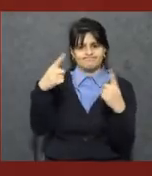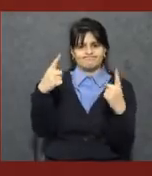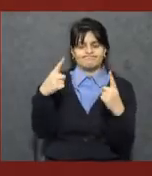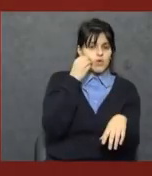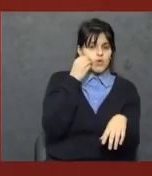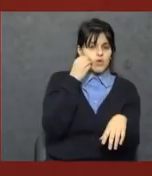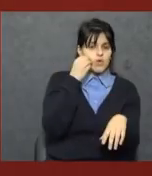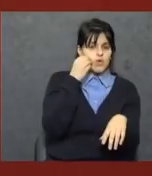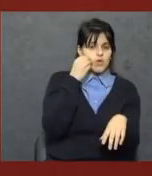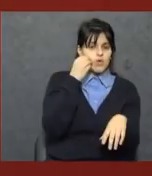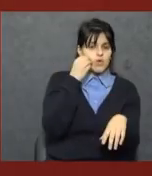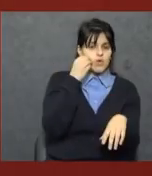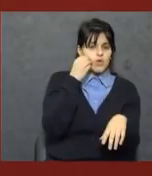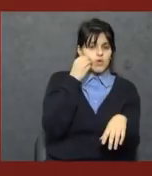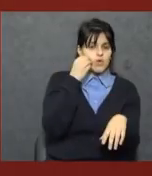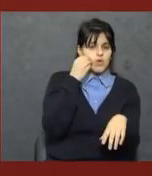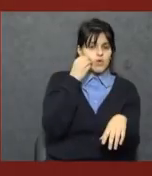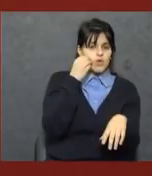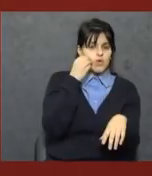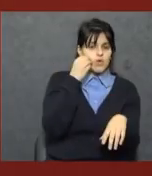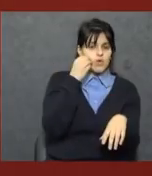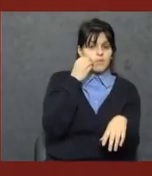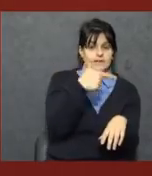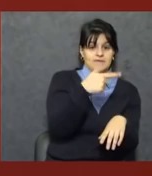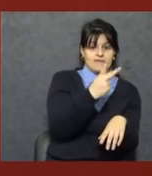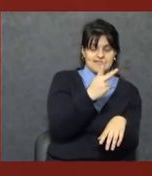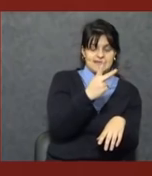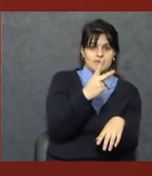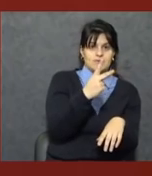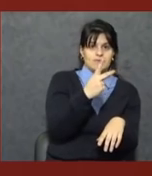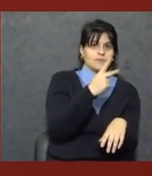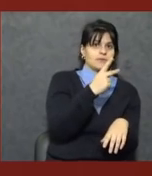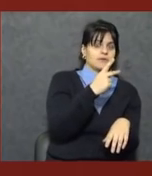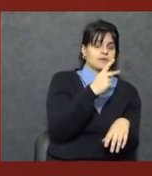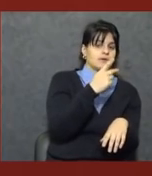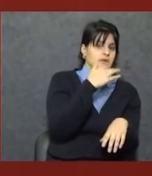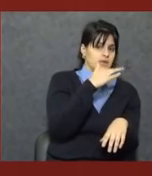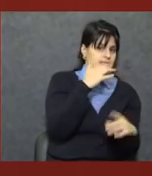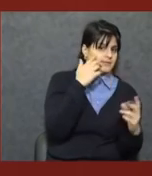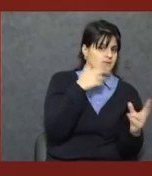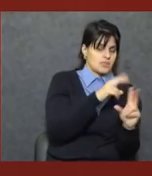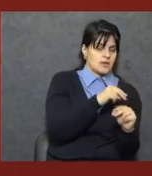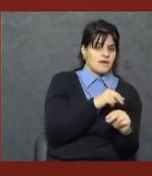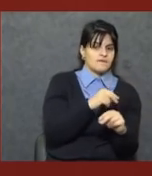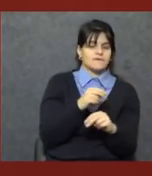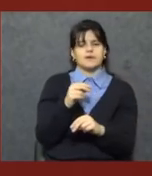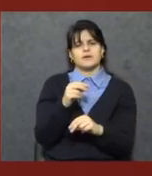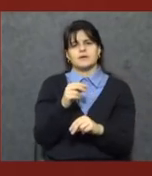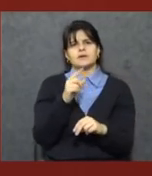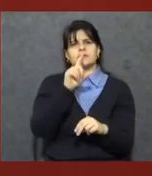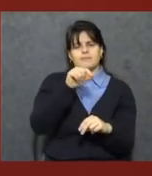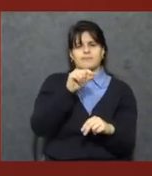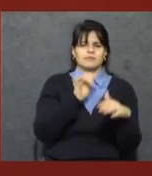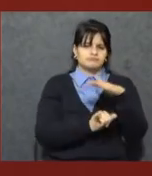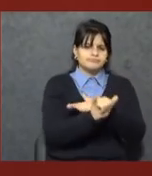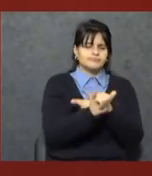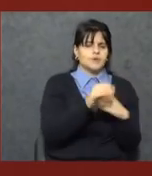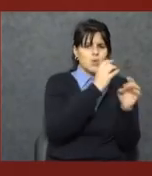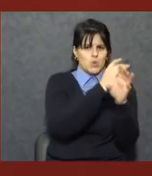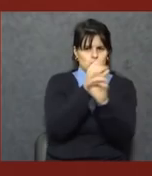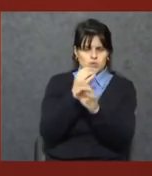11 pela Canção Nova e pelos meios digitais do Santuário, as outras celebrações pelos meios digitais do